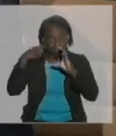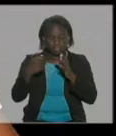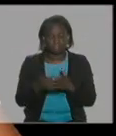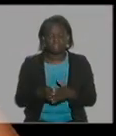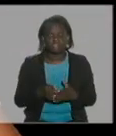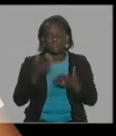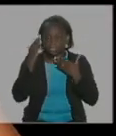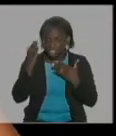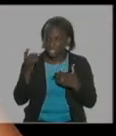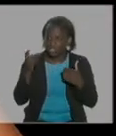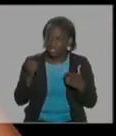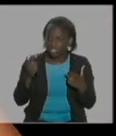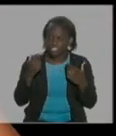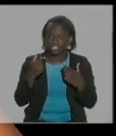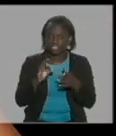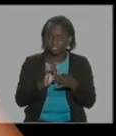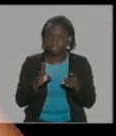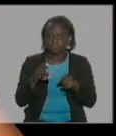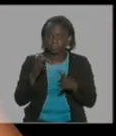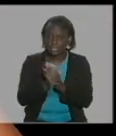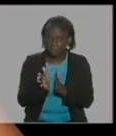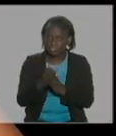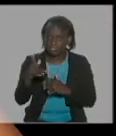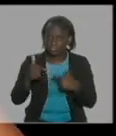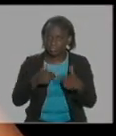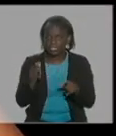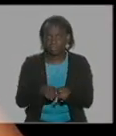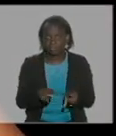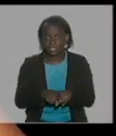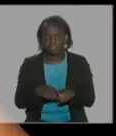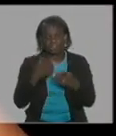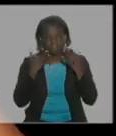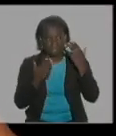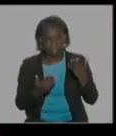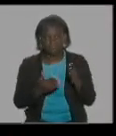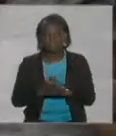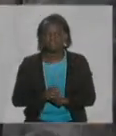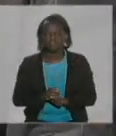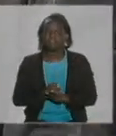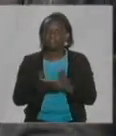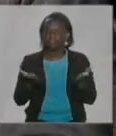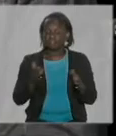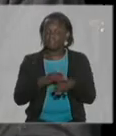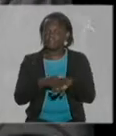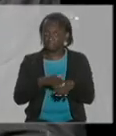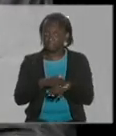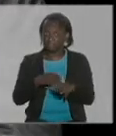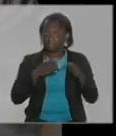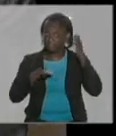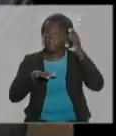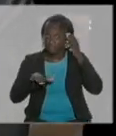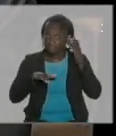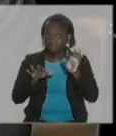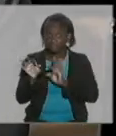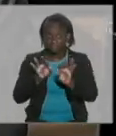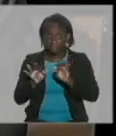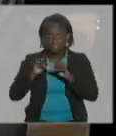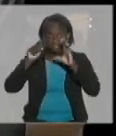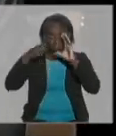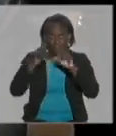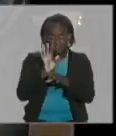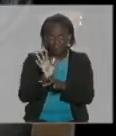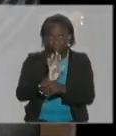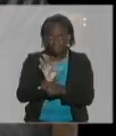documentário. Para nós, obrigado pelo espaço. Parabéns pelo seu trabalho também. Valeu, muito obrigado. Eu conversei com o DJ,